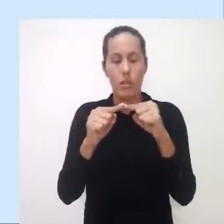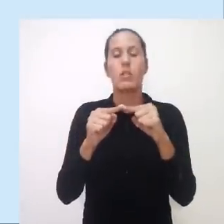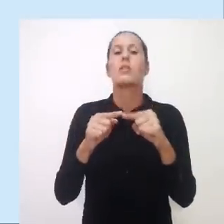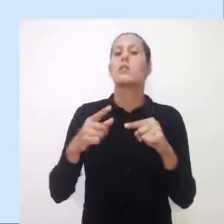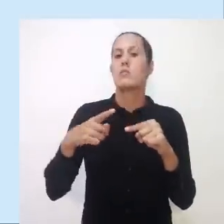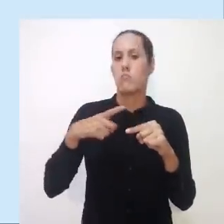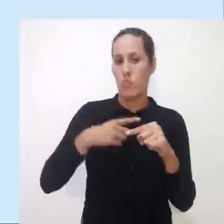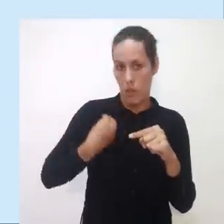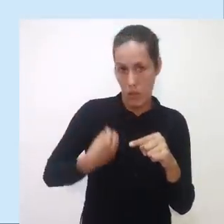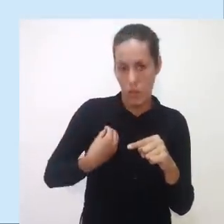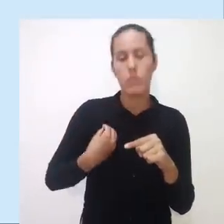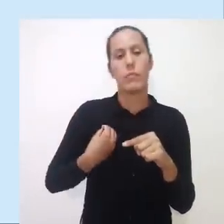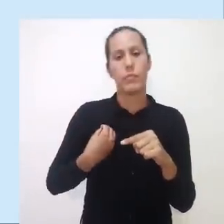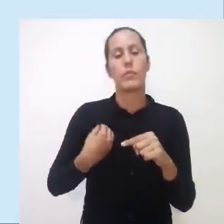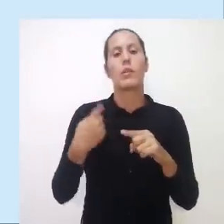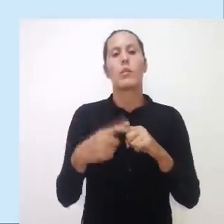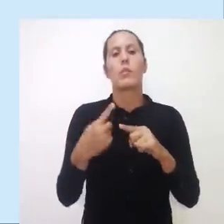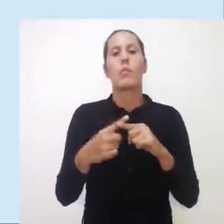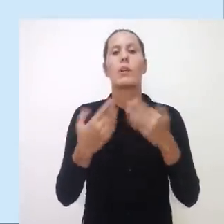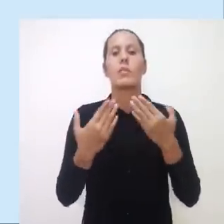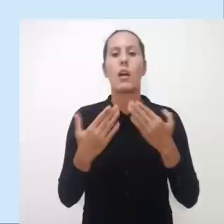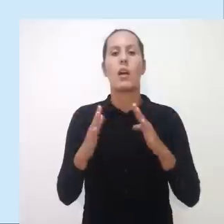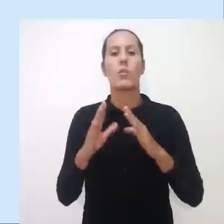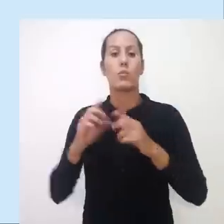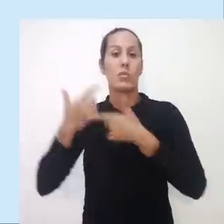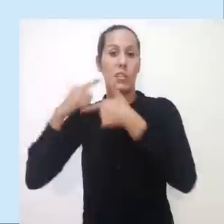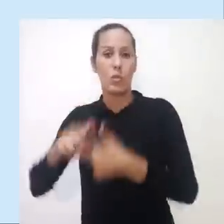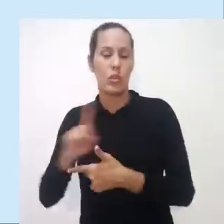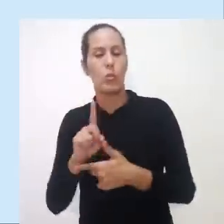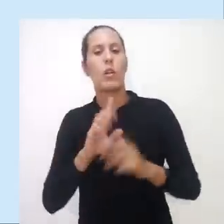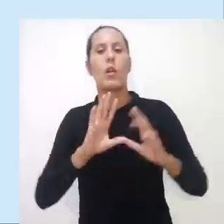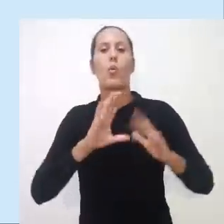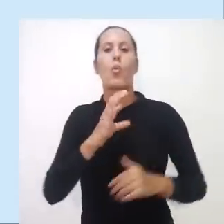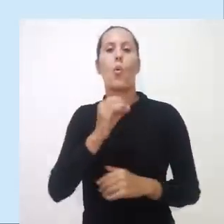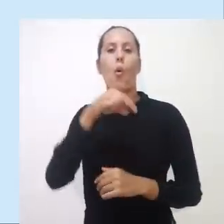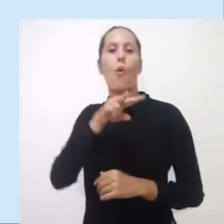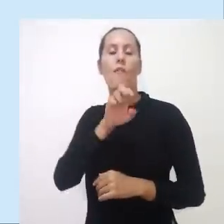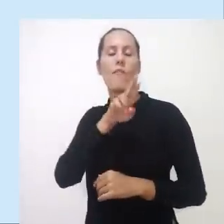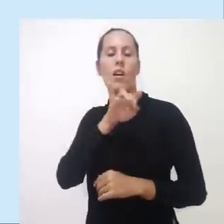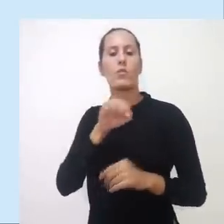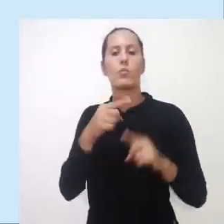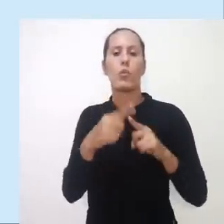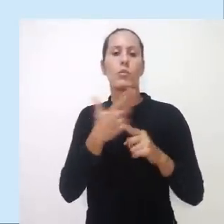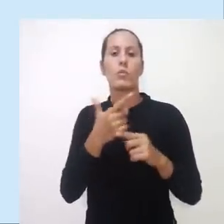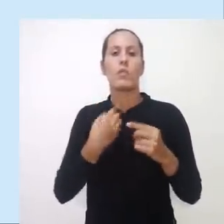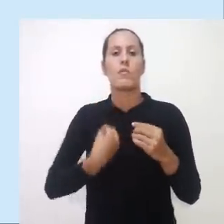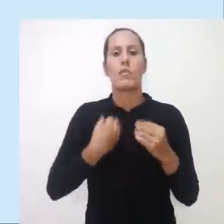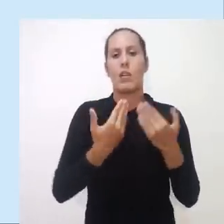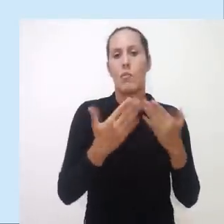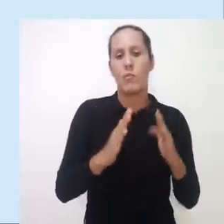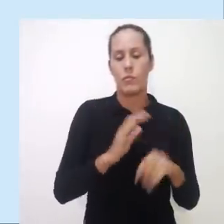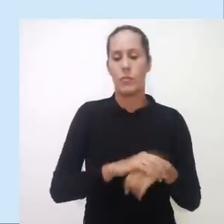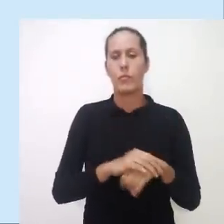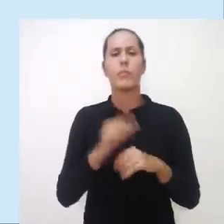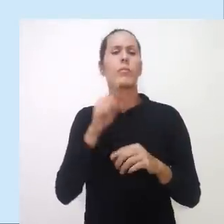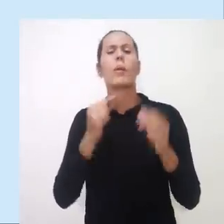um não convexo porque tem abertura nela, certo? Vamos pensar, com quantos pontos forma um